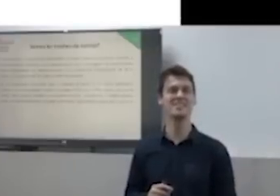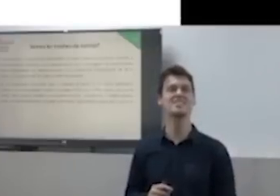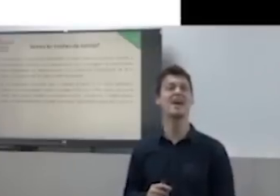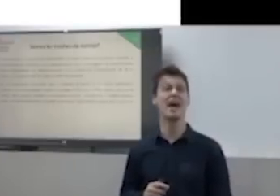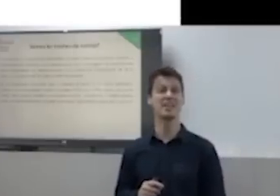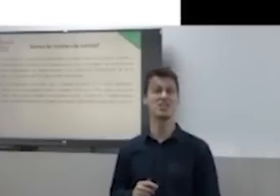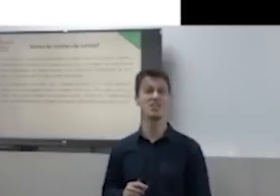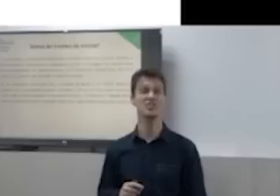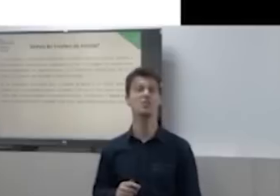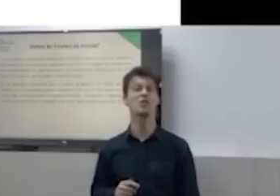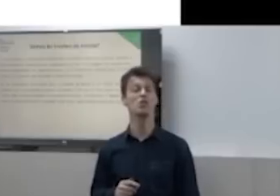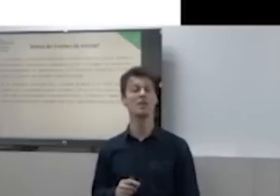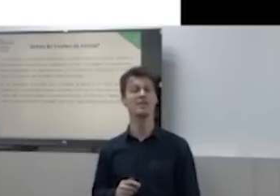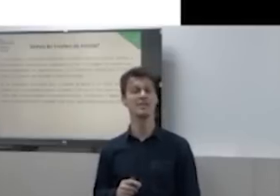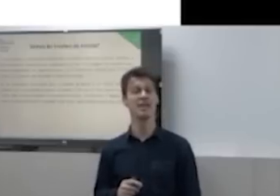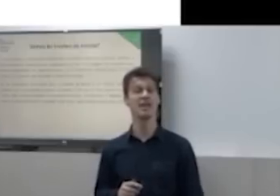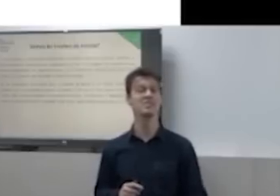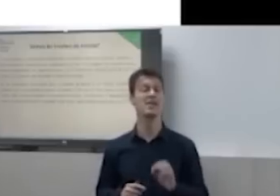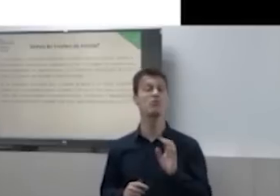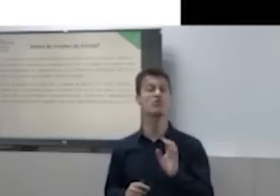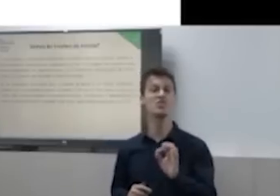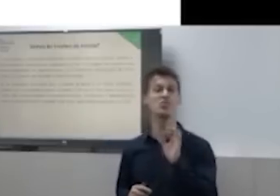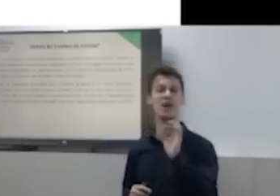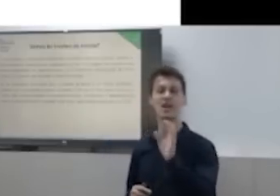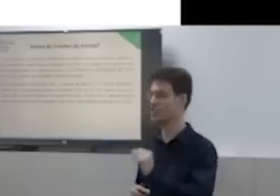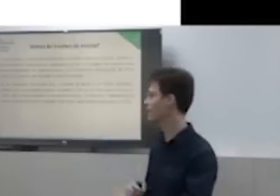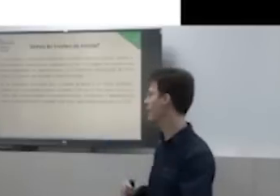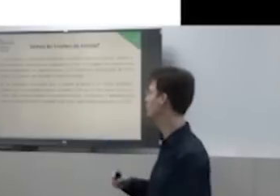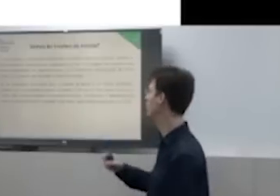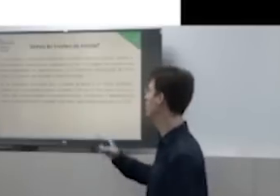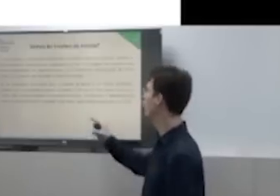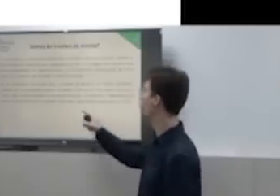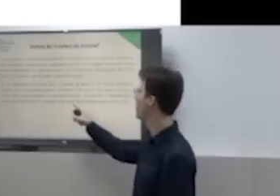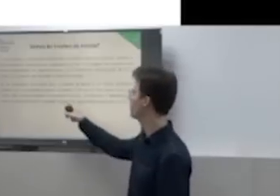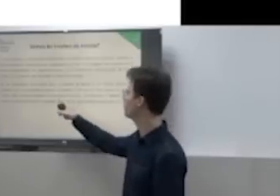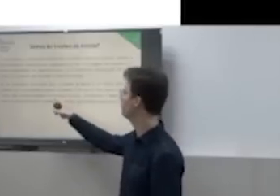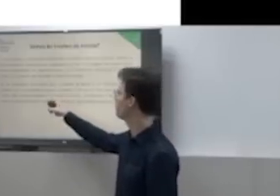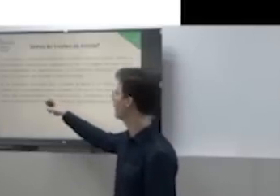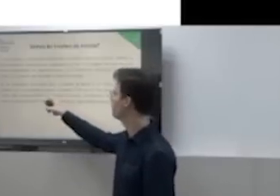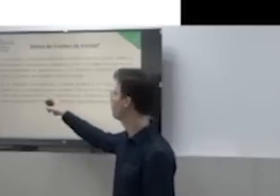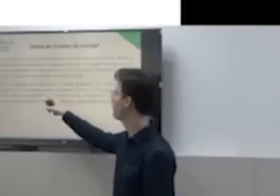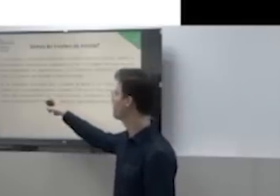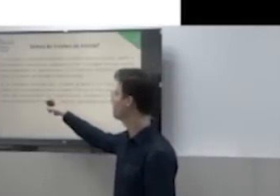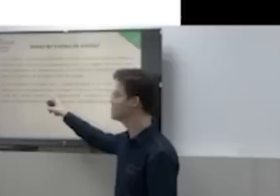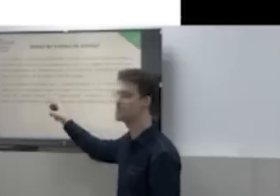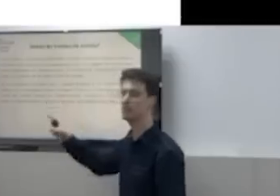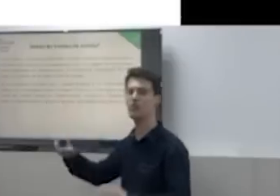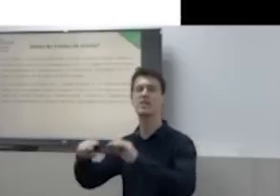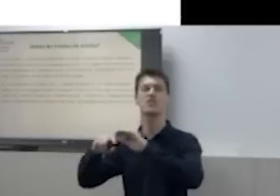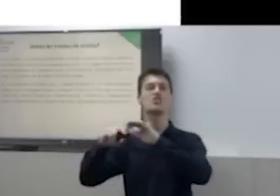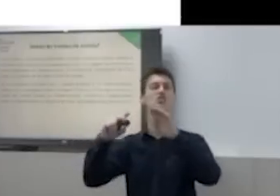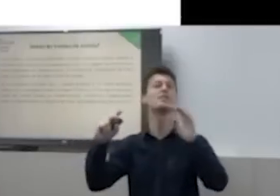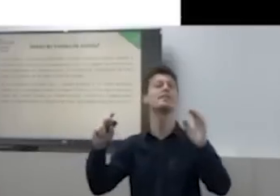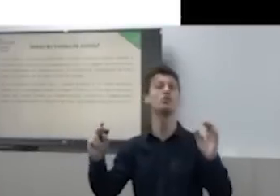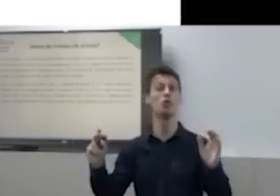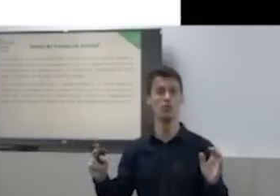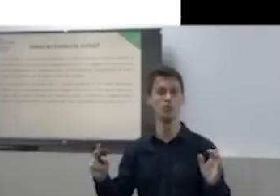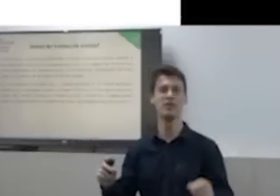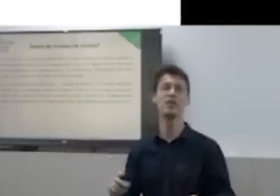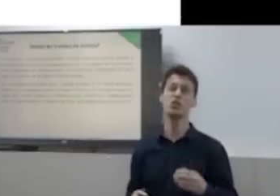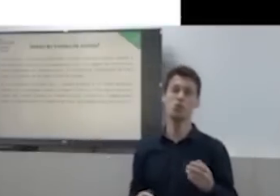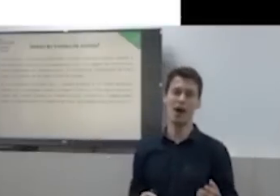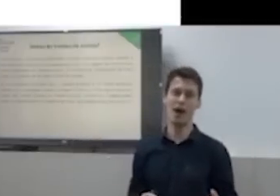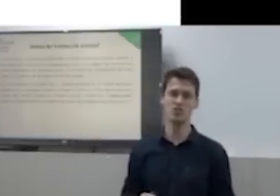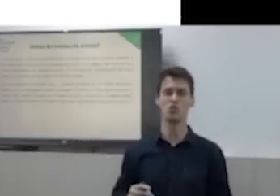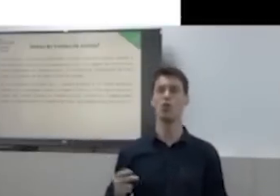Os terraplanistas acreditam que o planeta terrestre é um disco achatado, coberto por uma redoma invisível que a gente chama